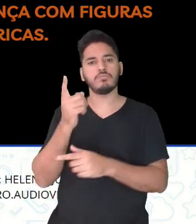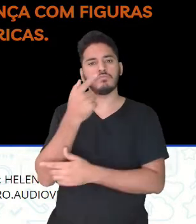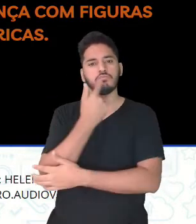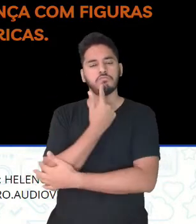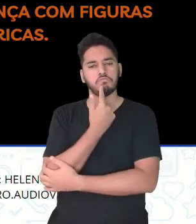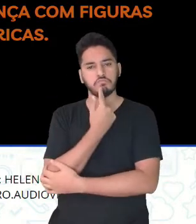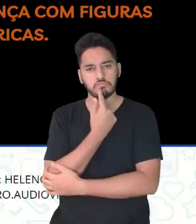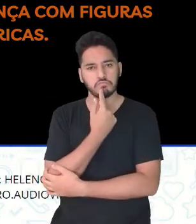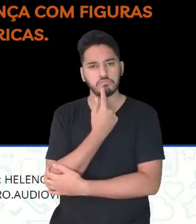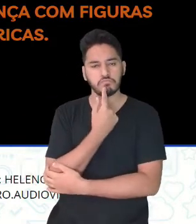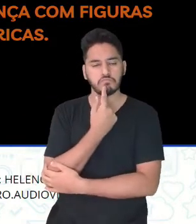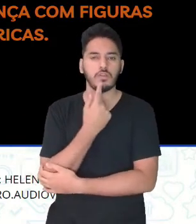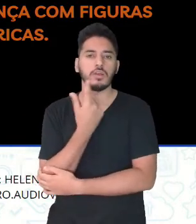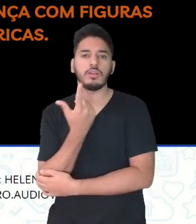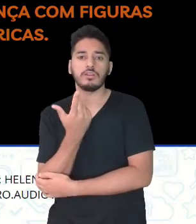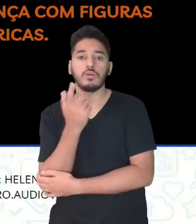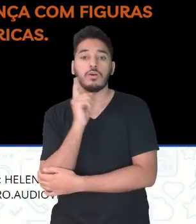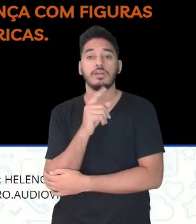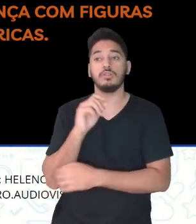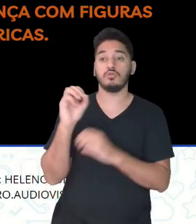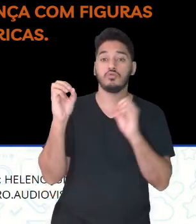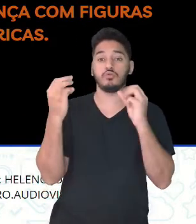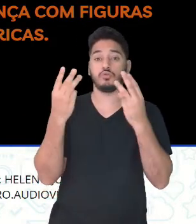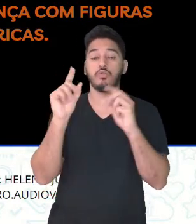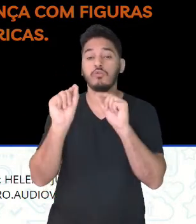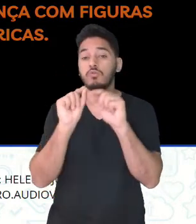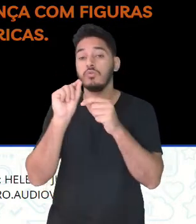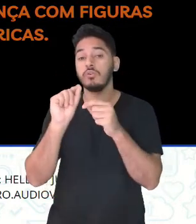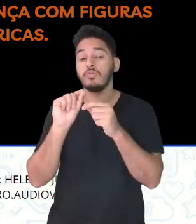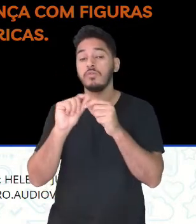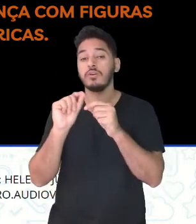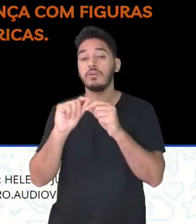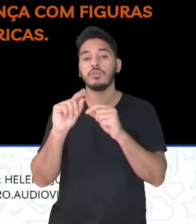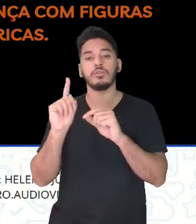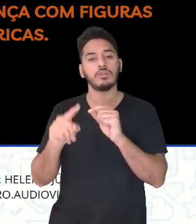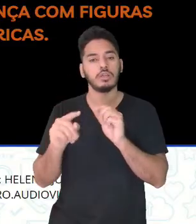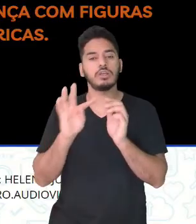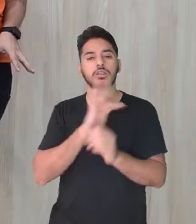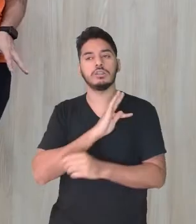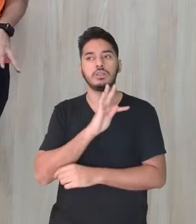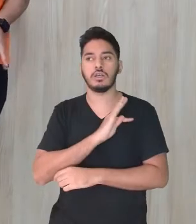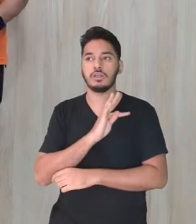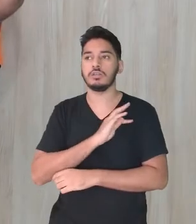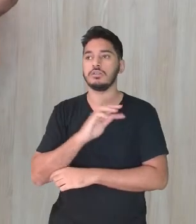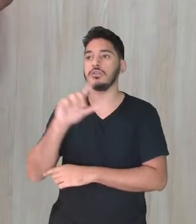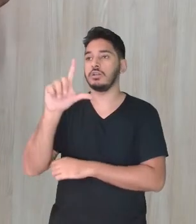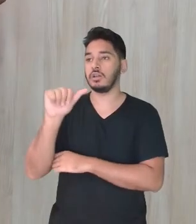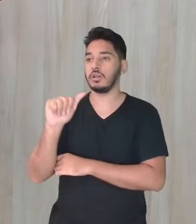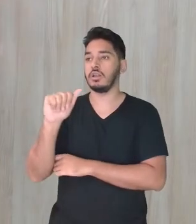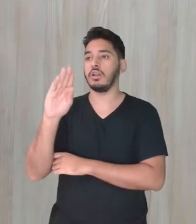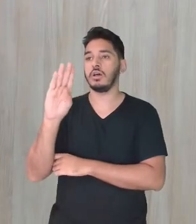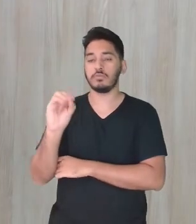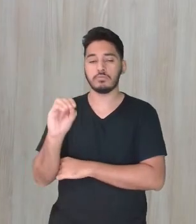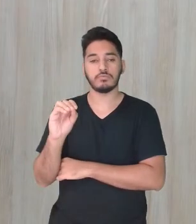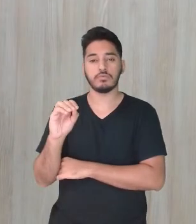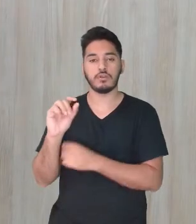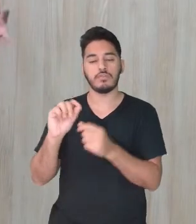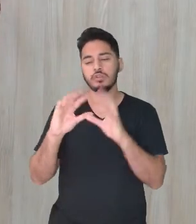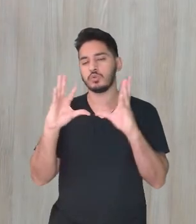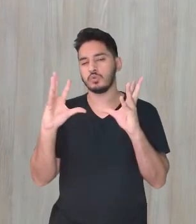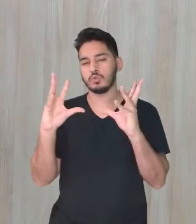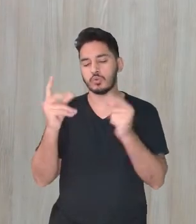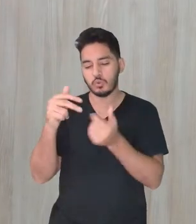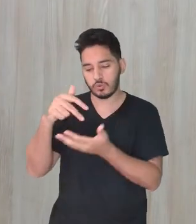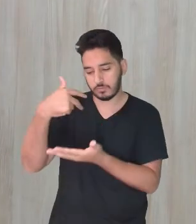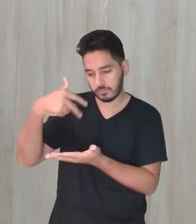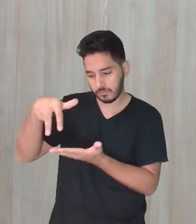geométrica. Então, porque esse espetáculo foi produzido através das técnicas de Laban. Então, a gente montou as coreografias,